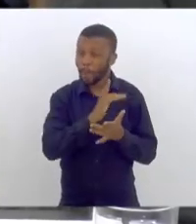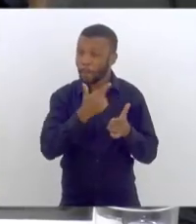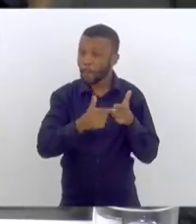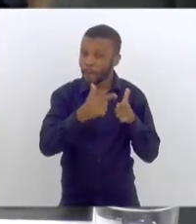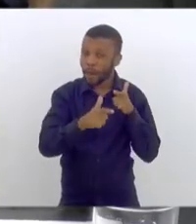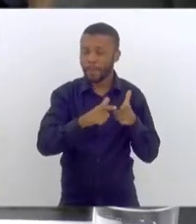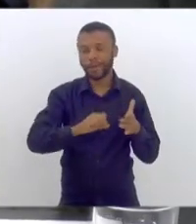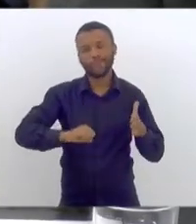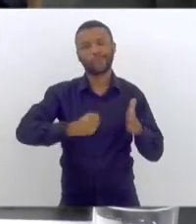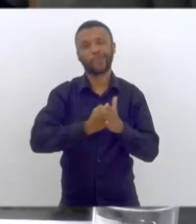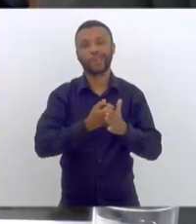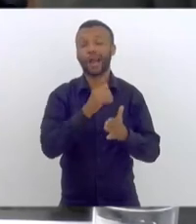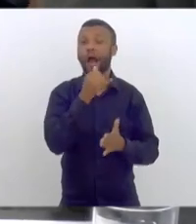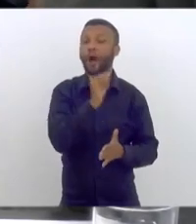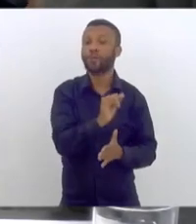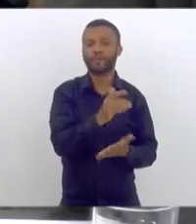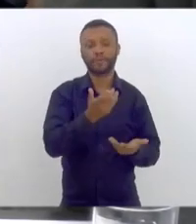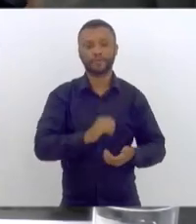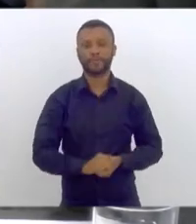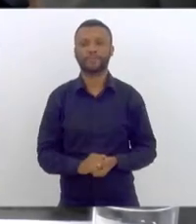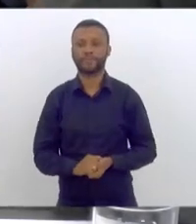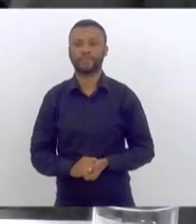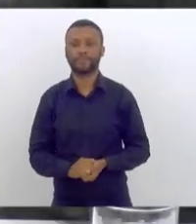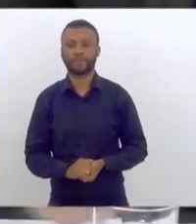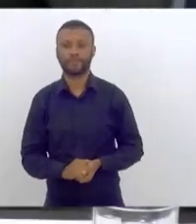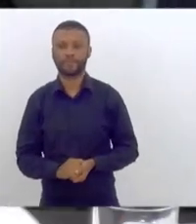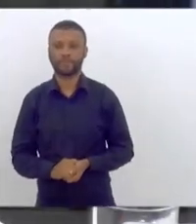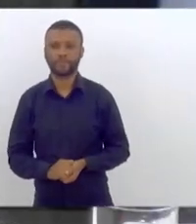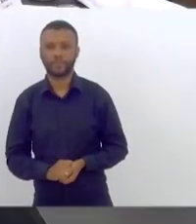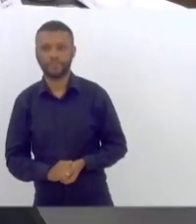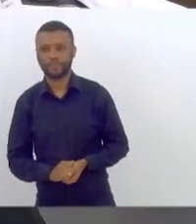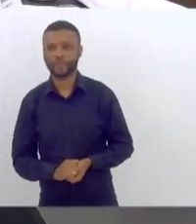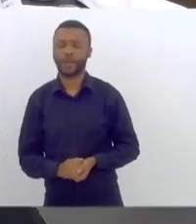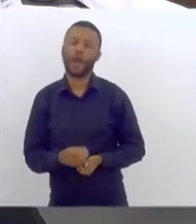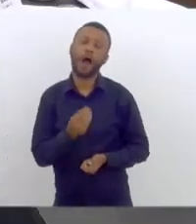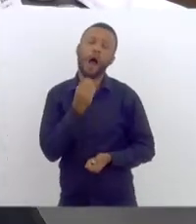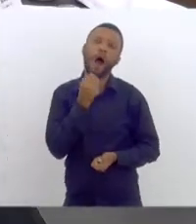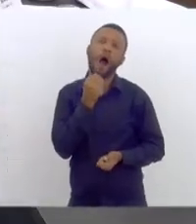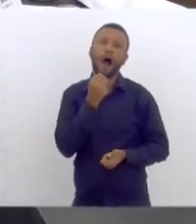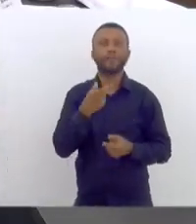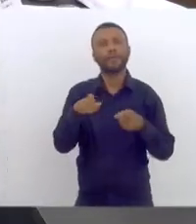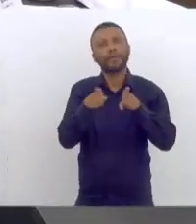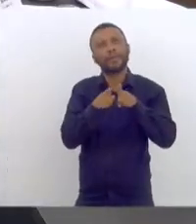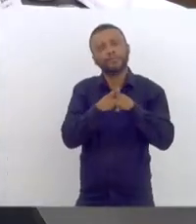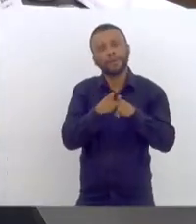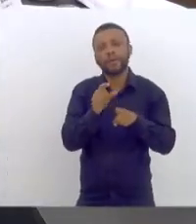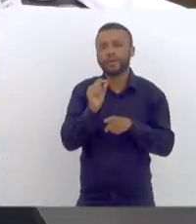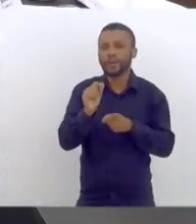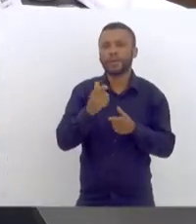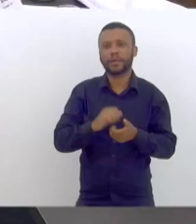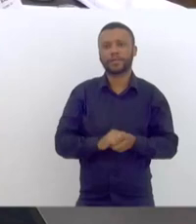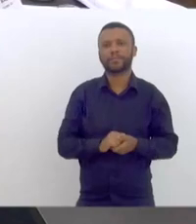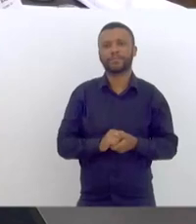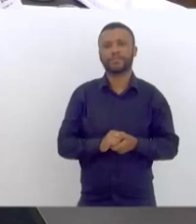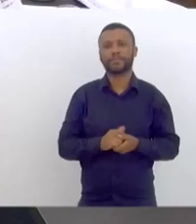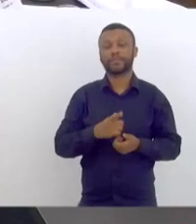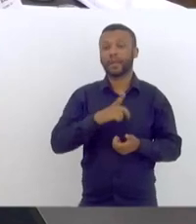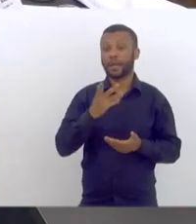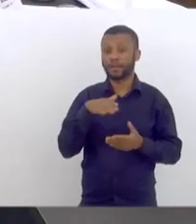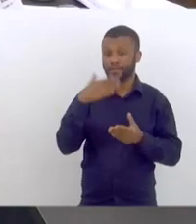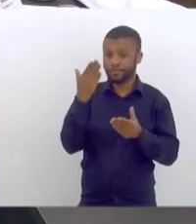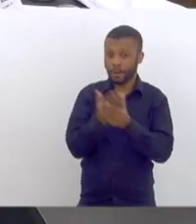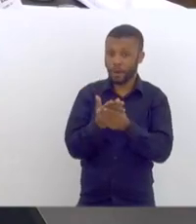desse tipo acho também que todo mundo que tem condenação